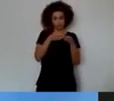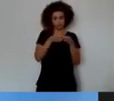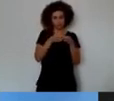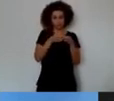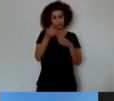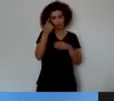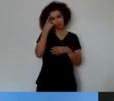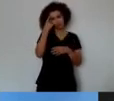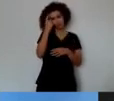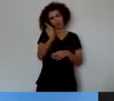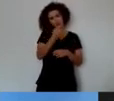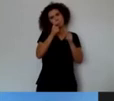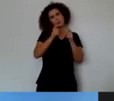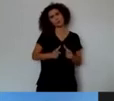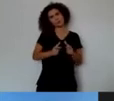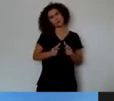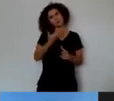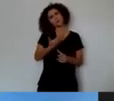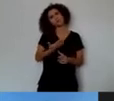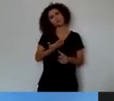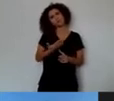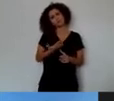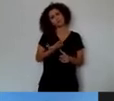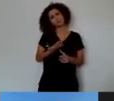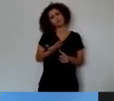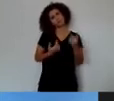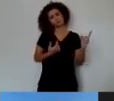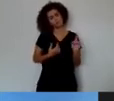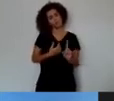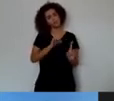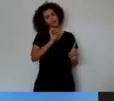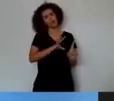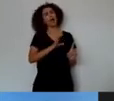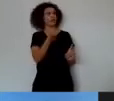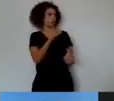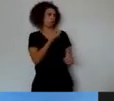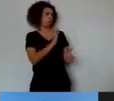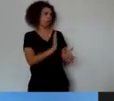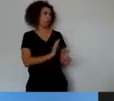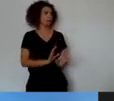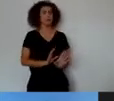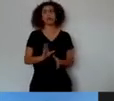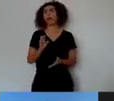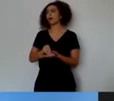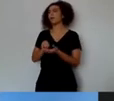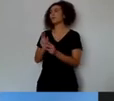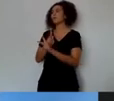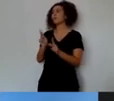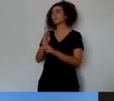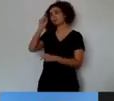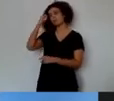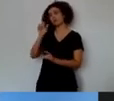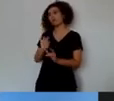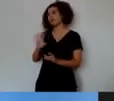coisas para a gente são tão dadas. Ah, tem uma pessoa lá, tá suficiente. Ah, não tem nenhum professor negro aqui, não, tá tranquilo. Ah, tem pessoas negras só